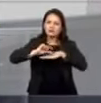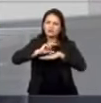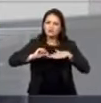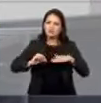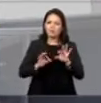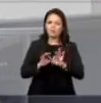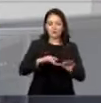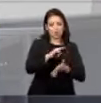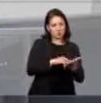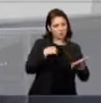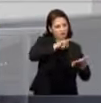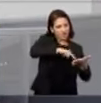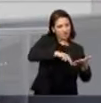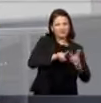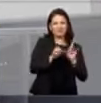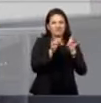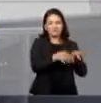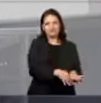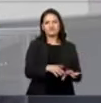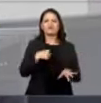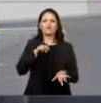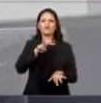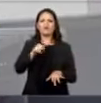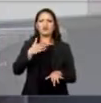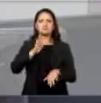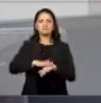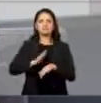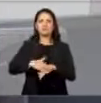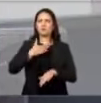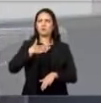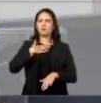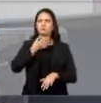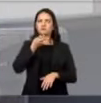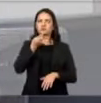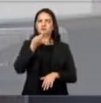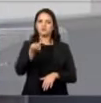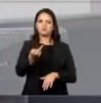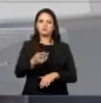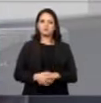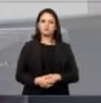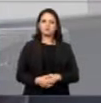preferi deixar de lado o documento e preferi falar diretamente com os senhores.